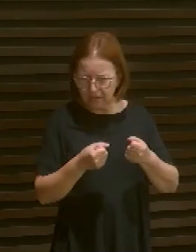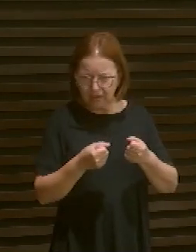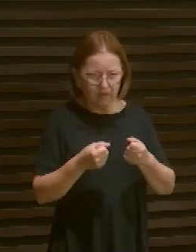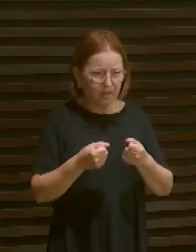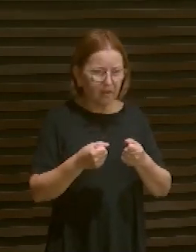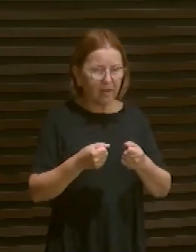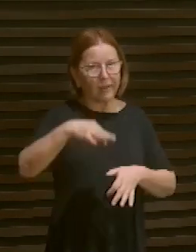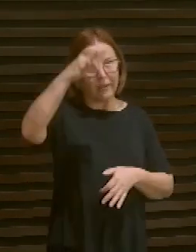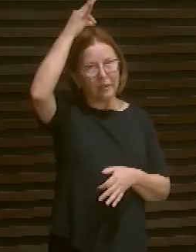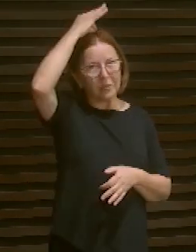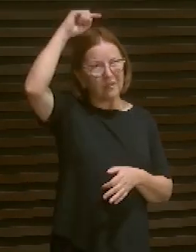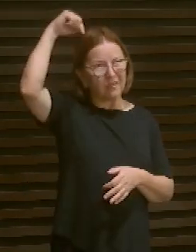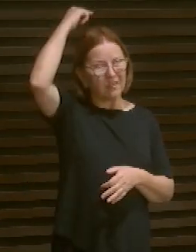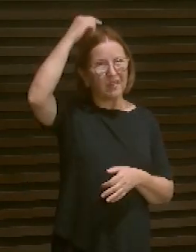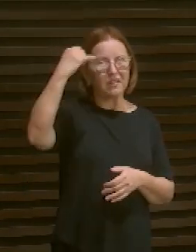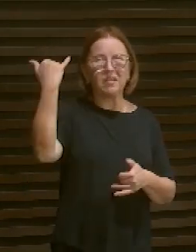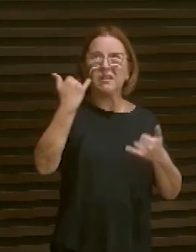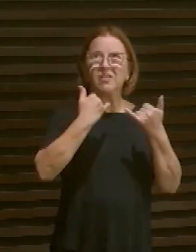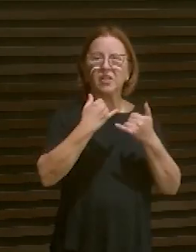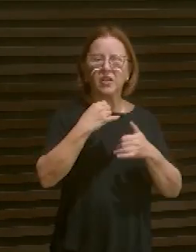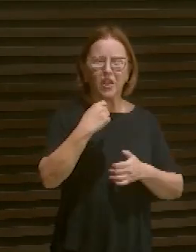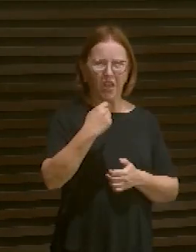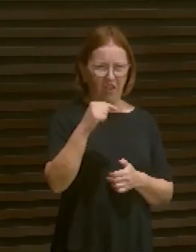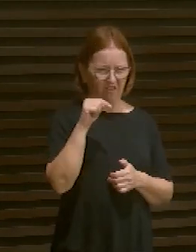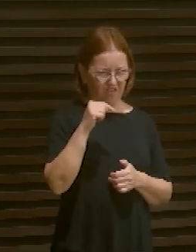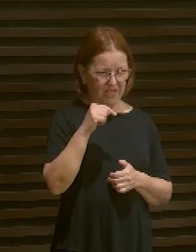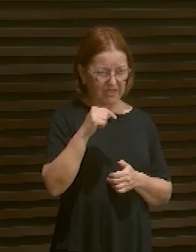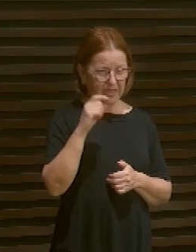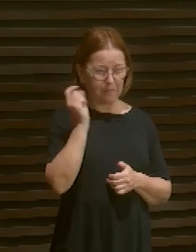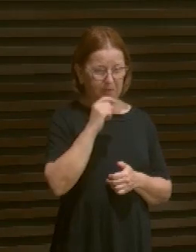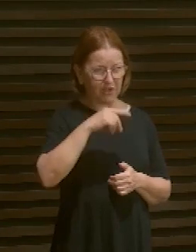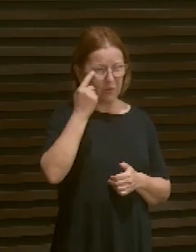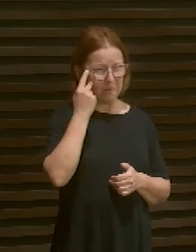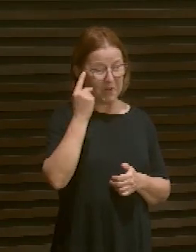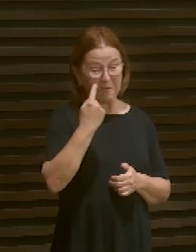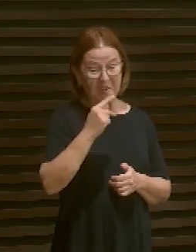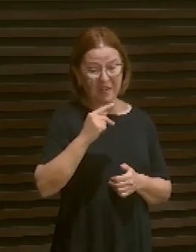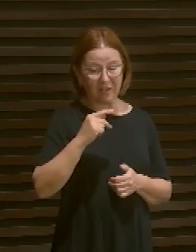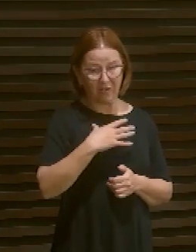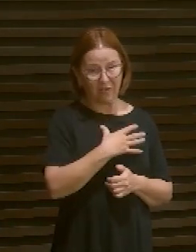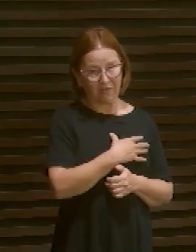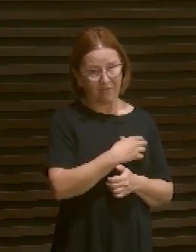o Espírito Santo disse, você mentiu para o seu filho.